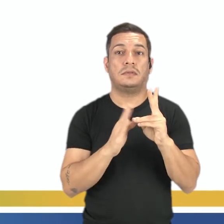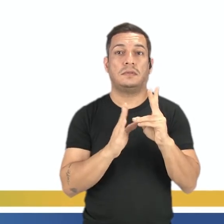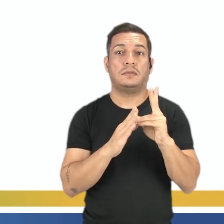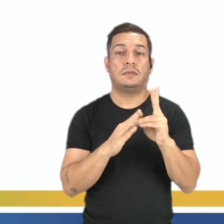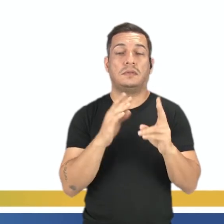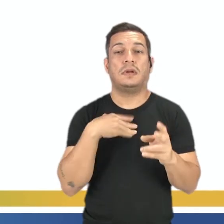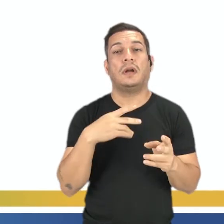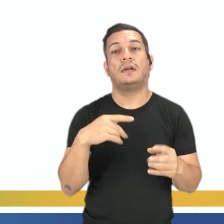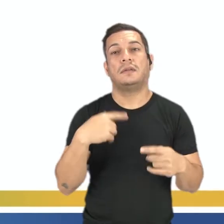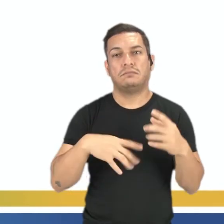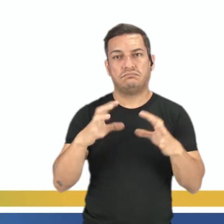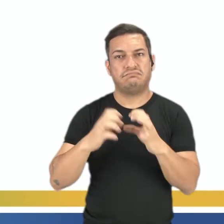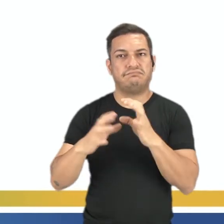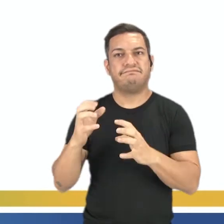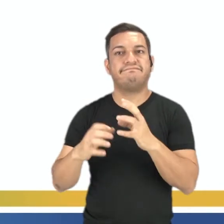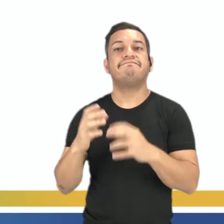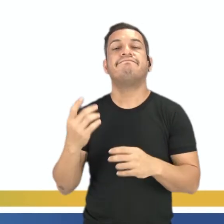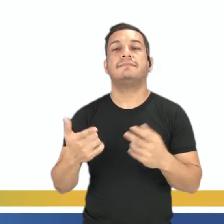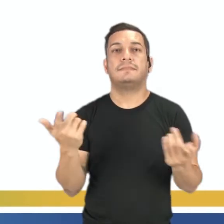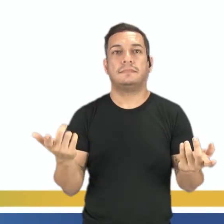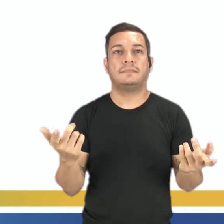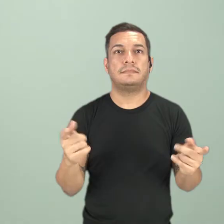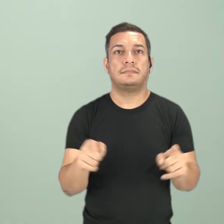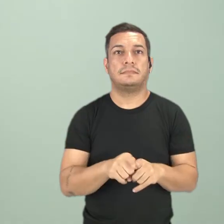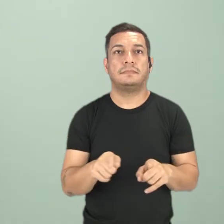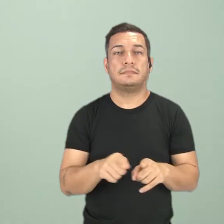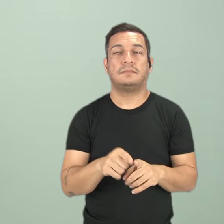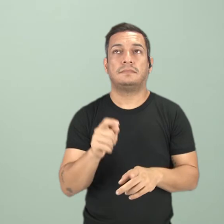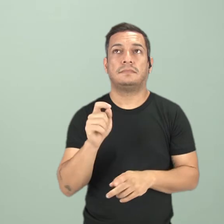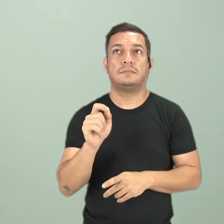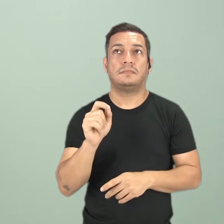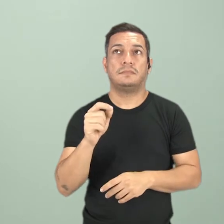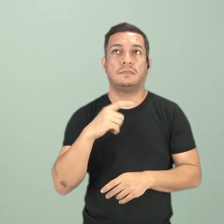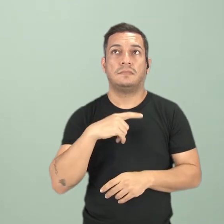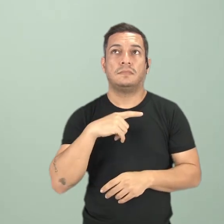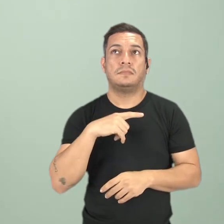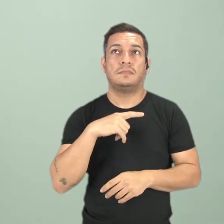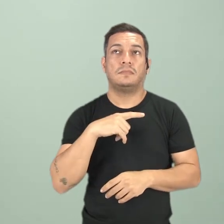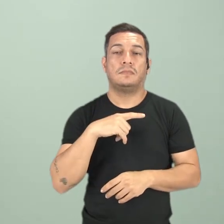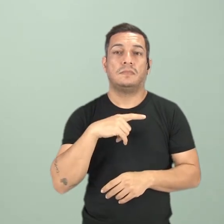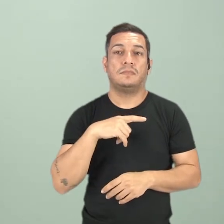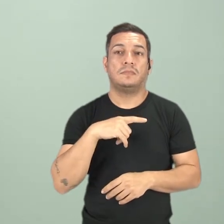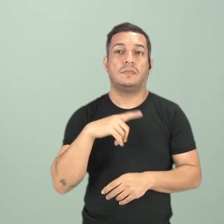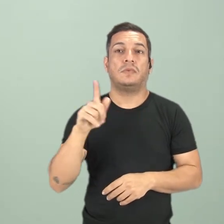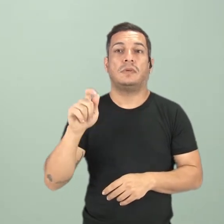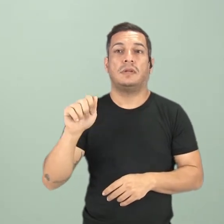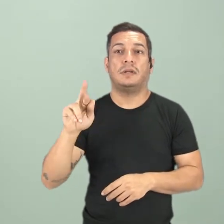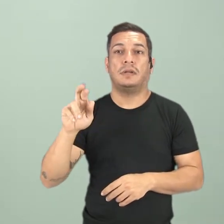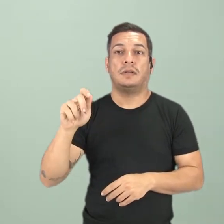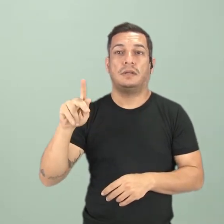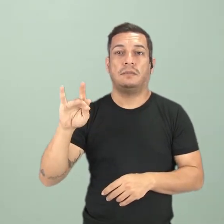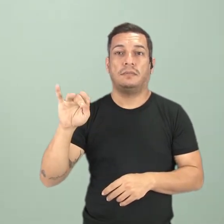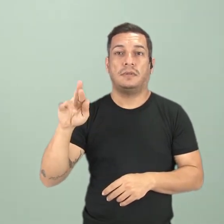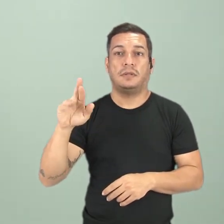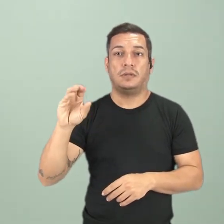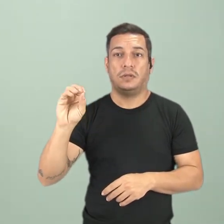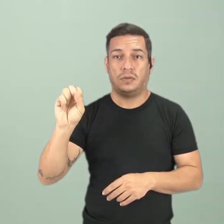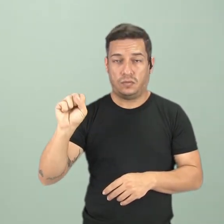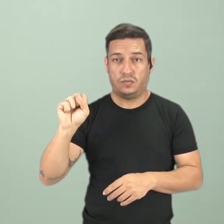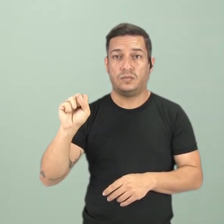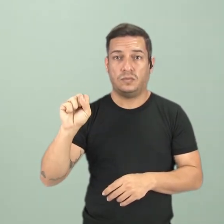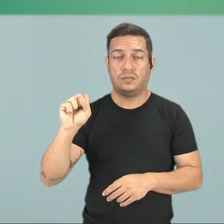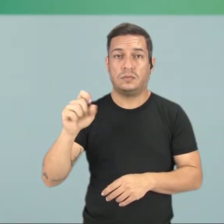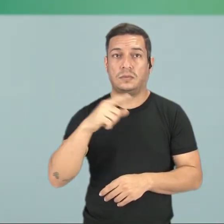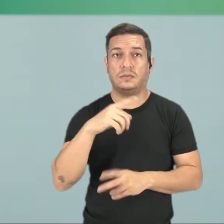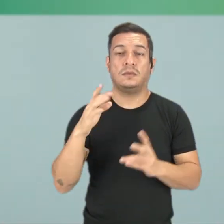né, entre indígenas e madeireiros, né? Há também um grande conflito entre os garimpeiros e índios. Então,